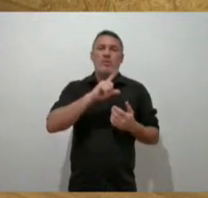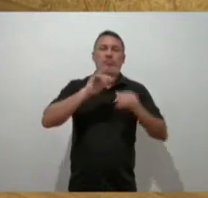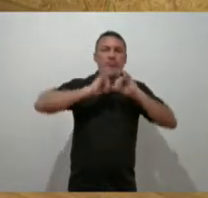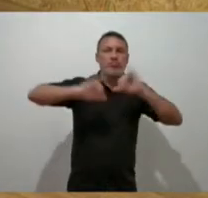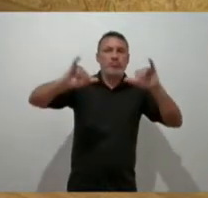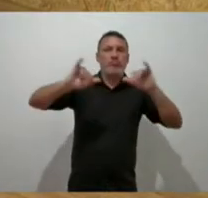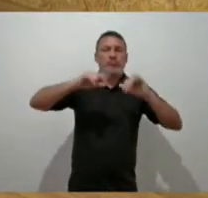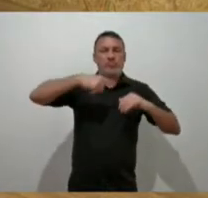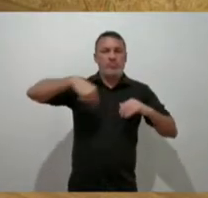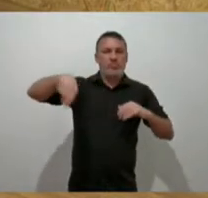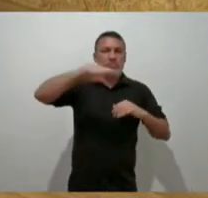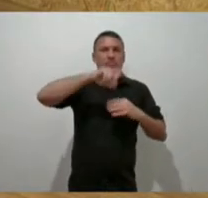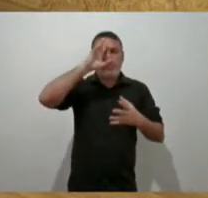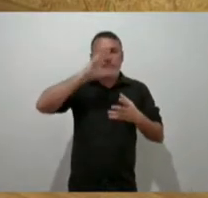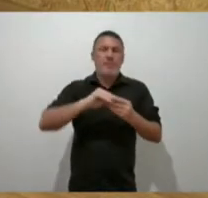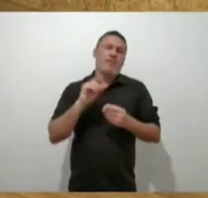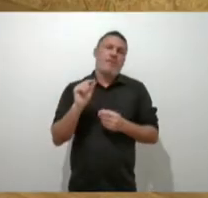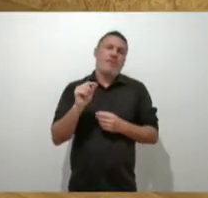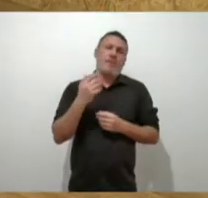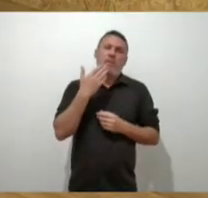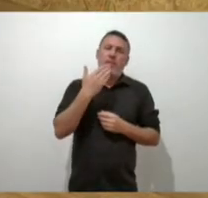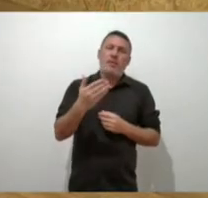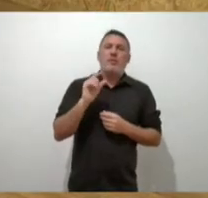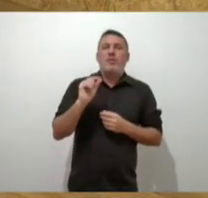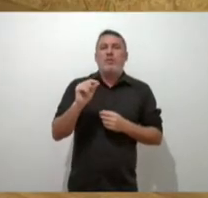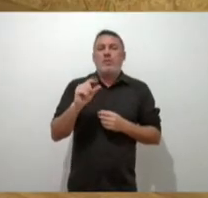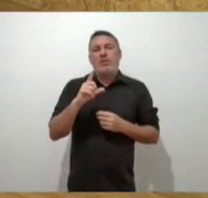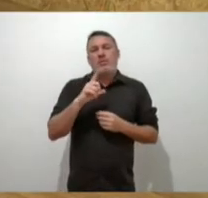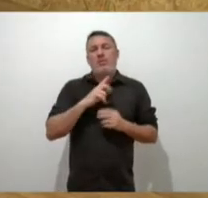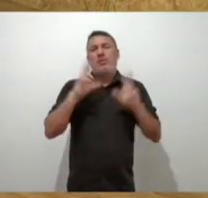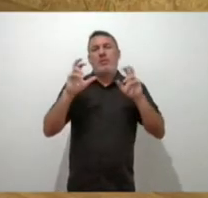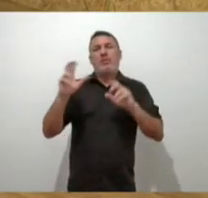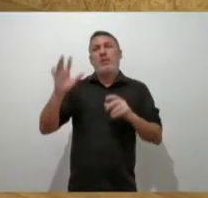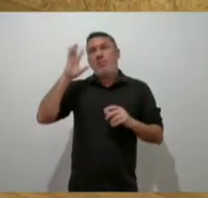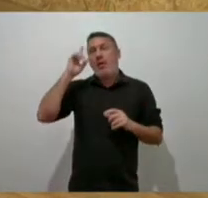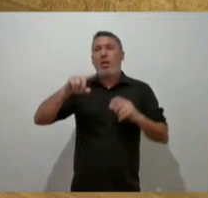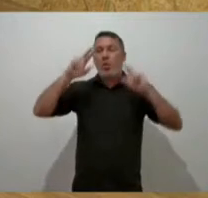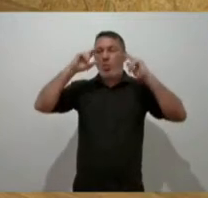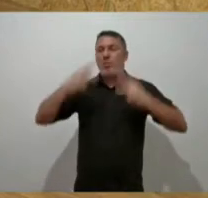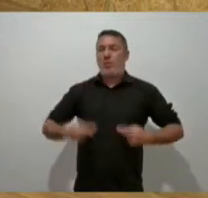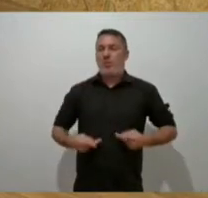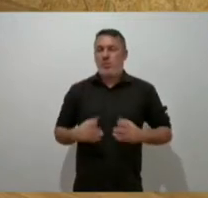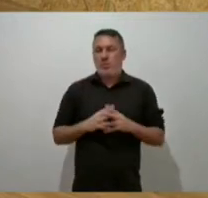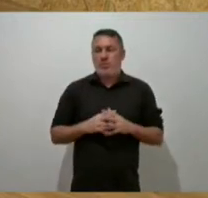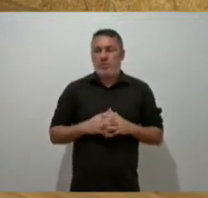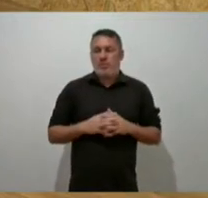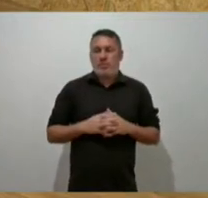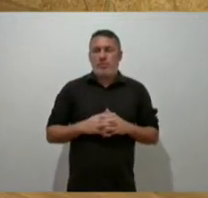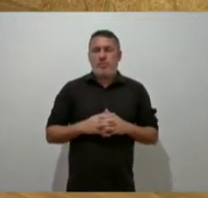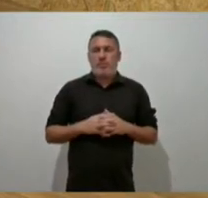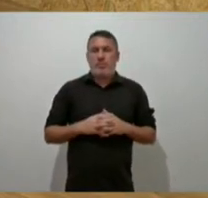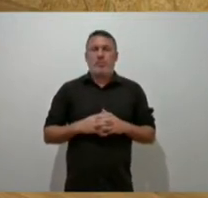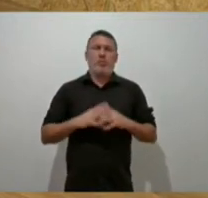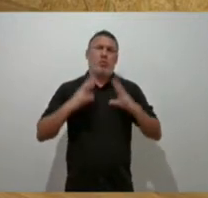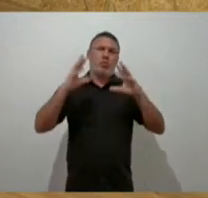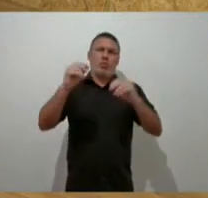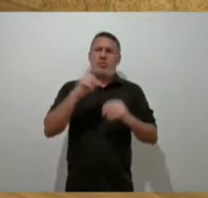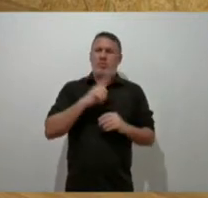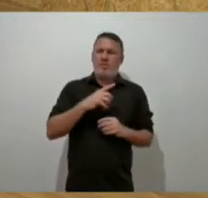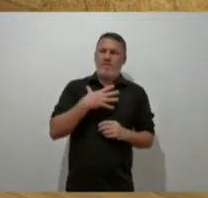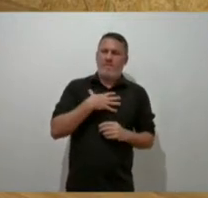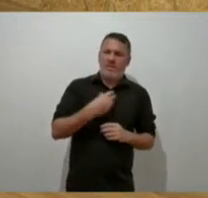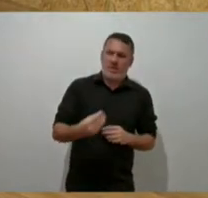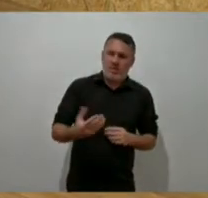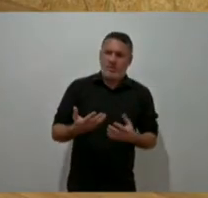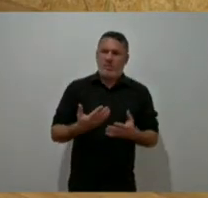só peço que reflitam como seres humanos. Todos nós temos filhos e queremos posicionar